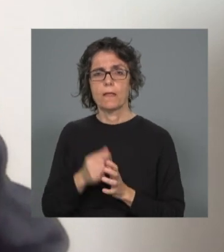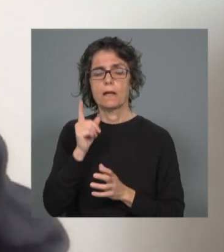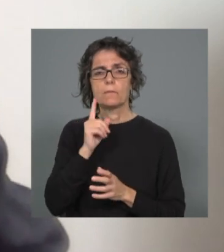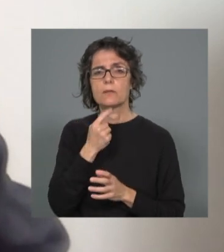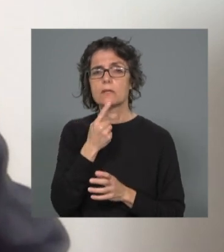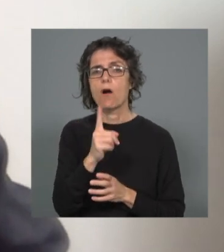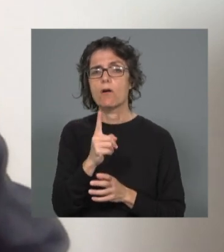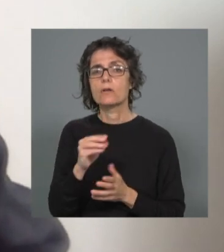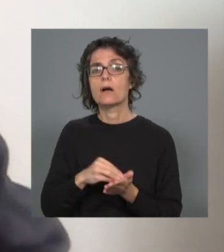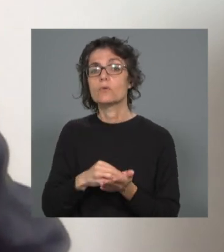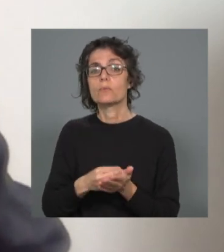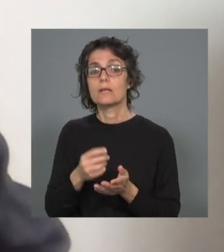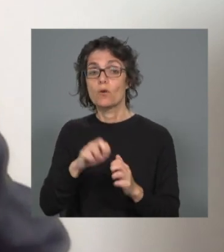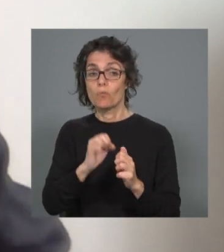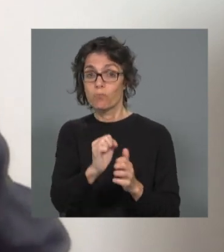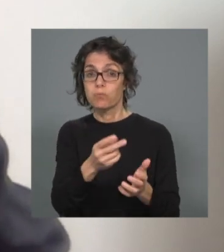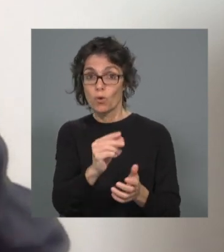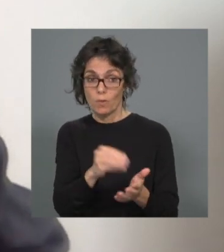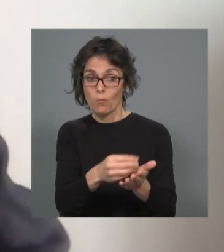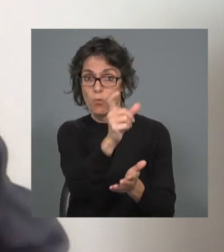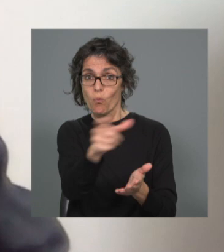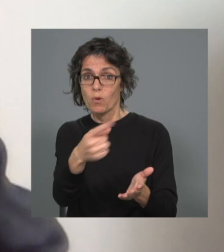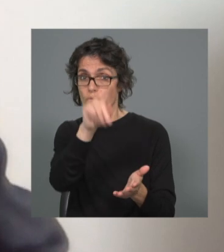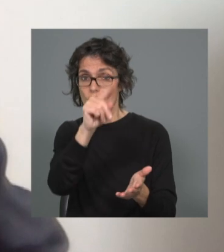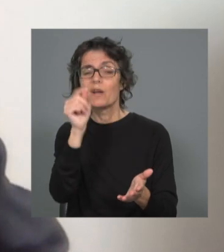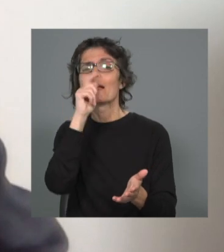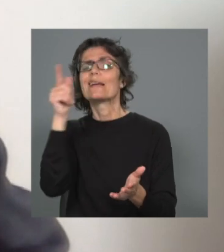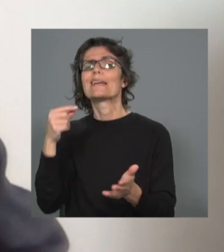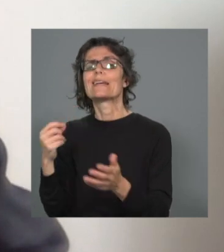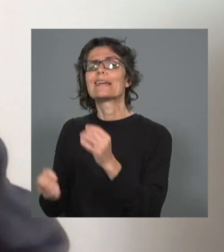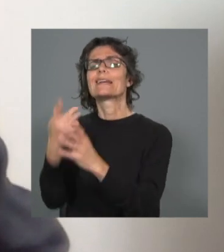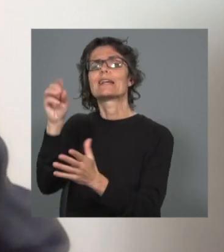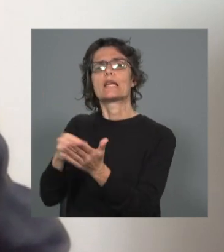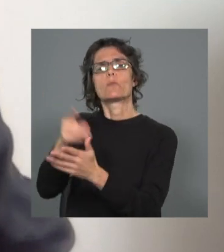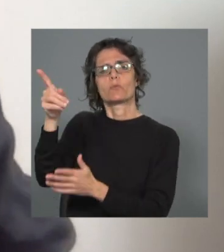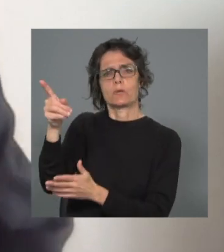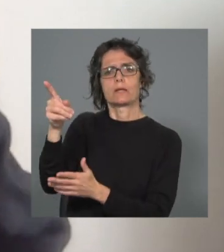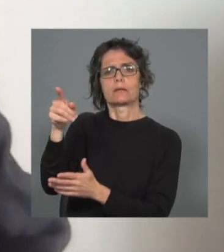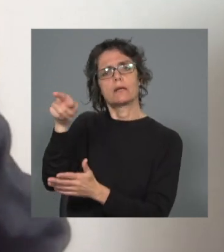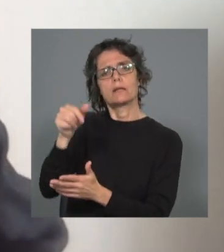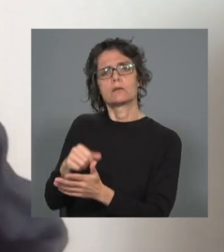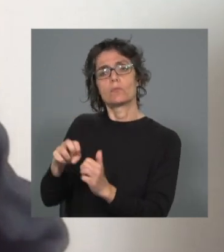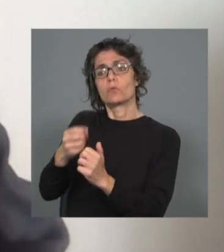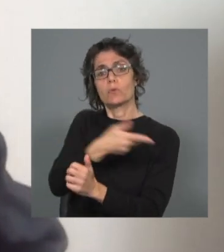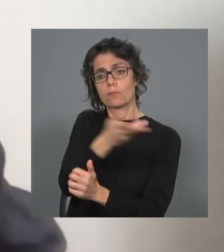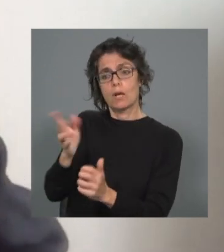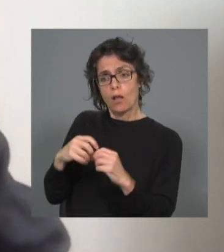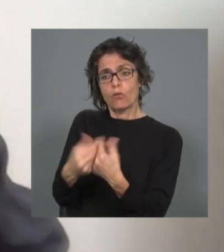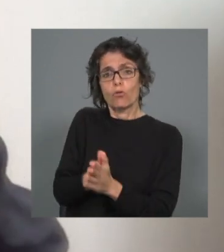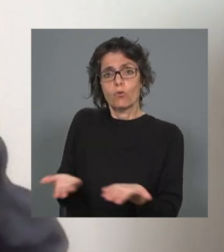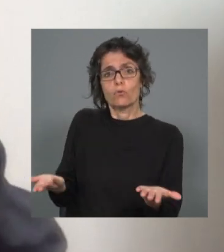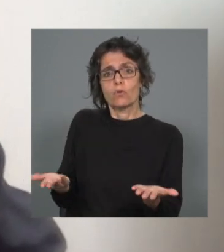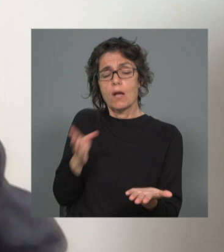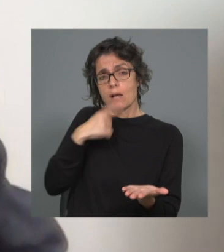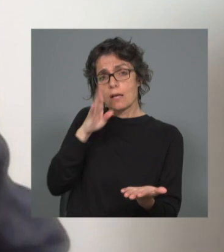pobreza não é um problema dos pobres, é mais problema daqueles que geram a pobreza, que geram a exclusão e, portanto, é um problema de todos. Se queremos